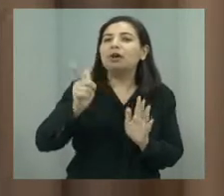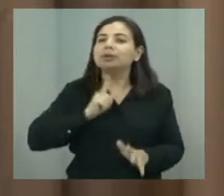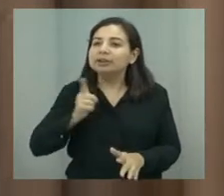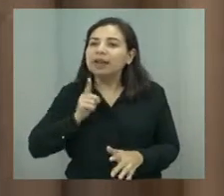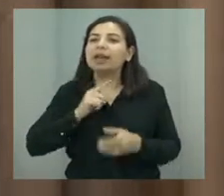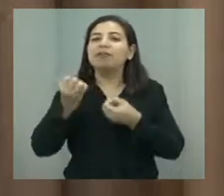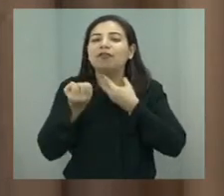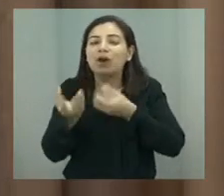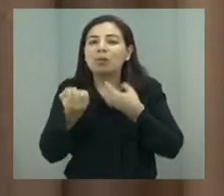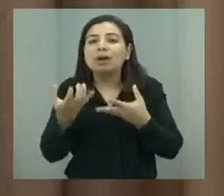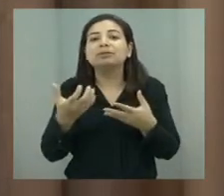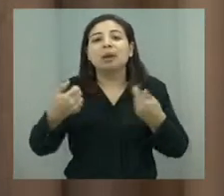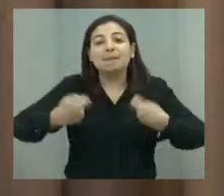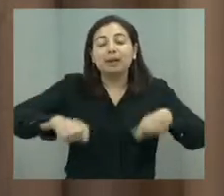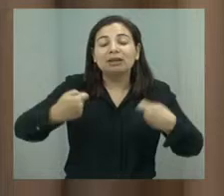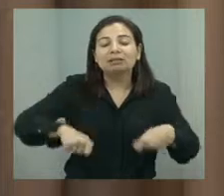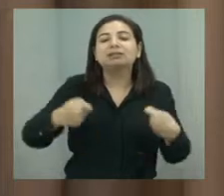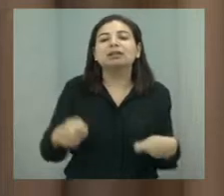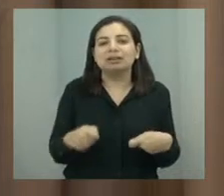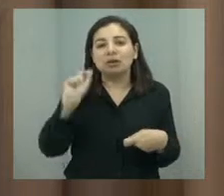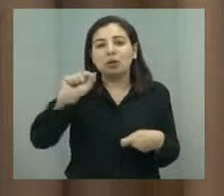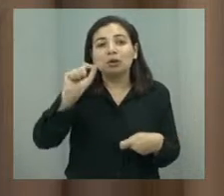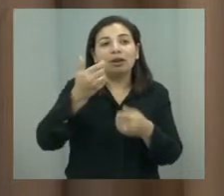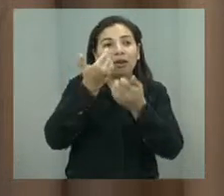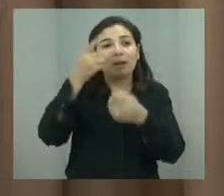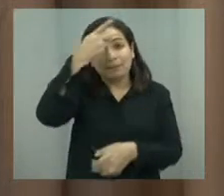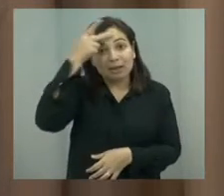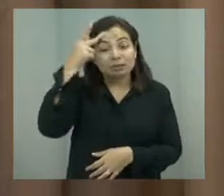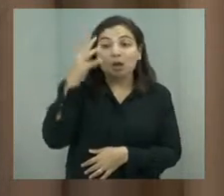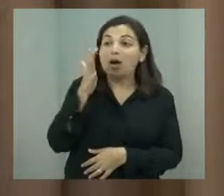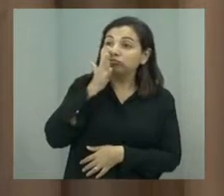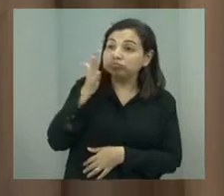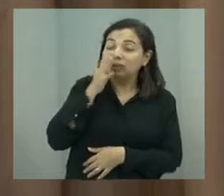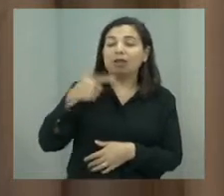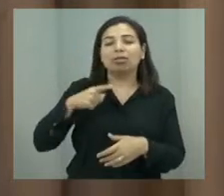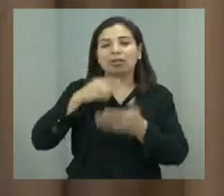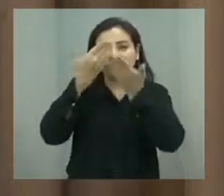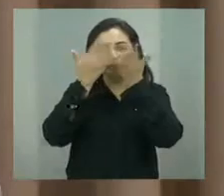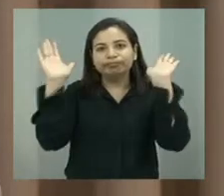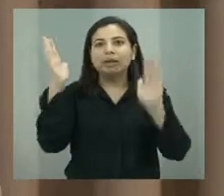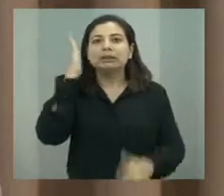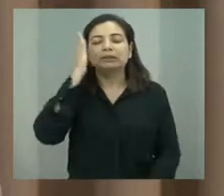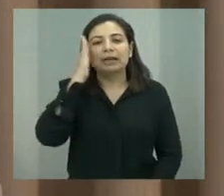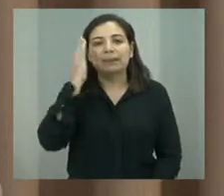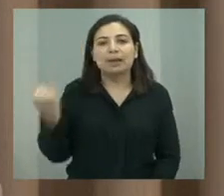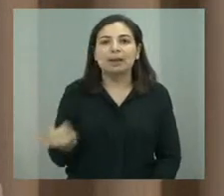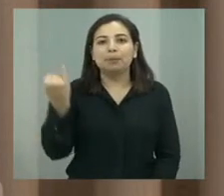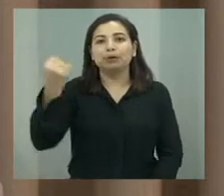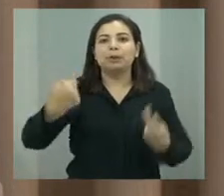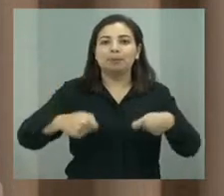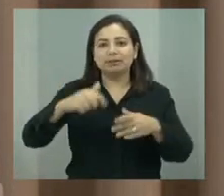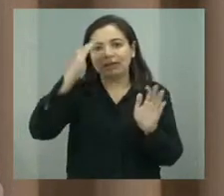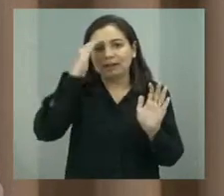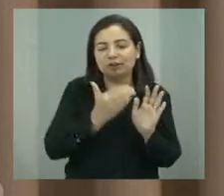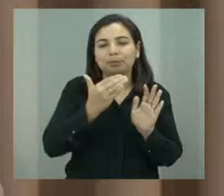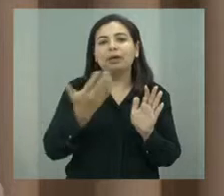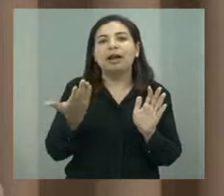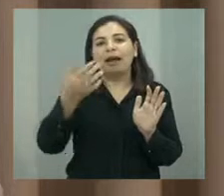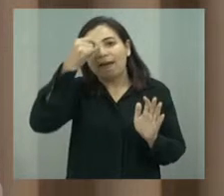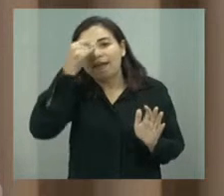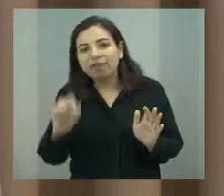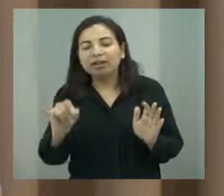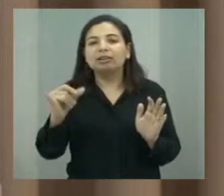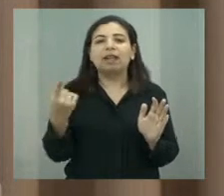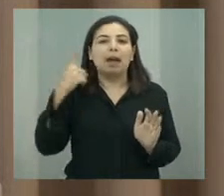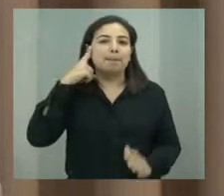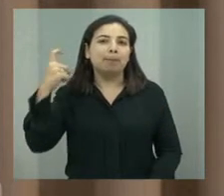e necessárias para que as pessoas entendam essa questão da poluição sonora. Fala pra gente. Então, a nossa